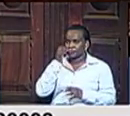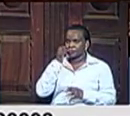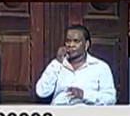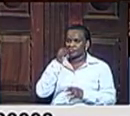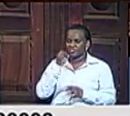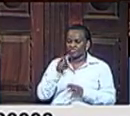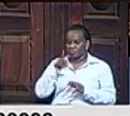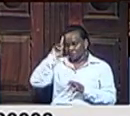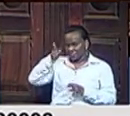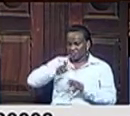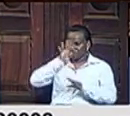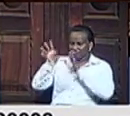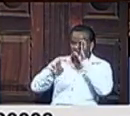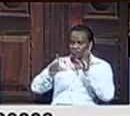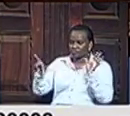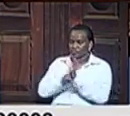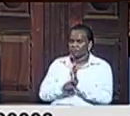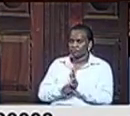legislando